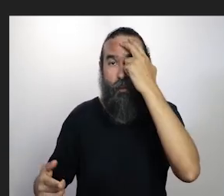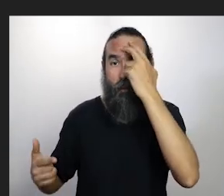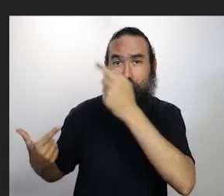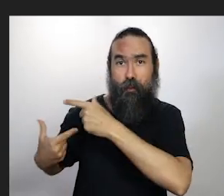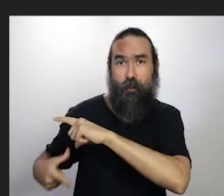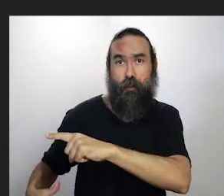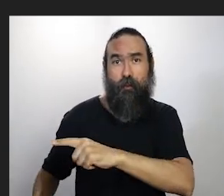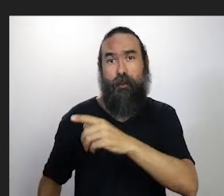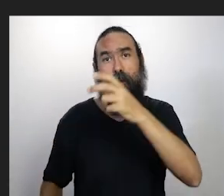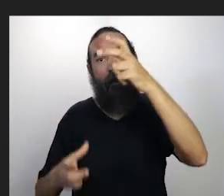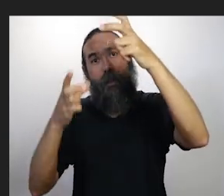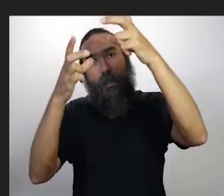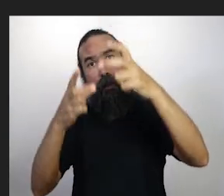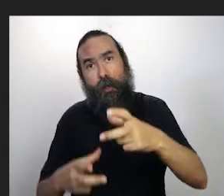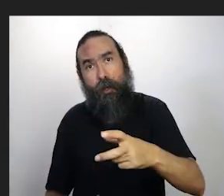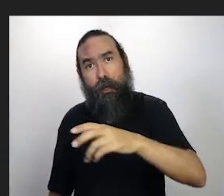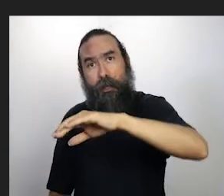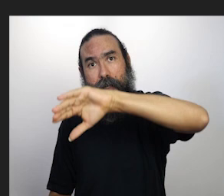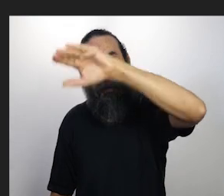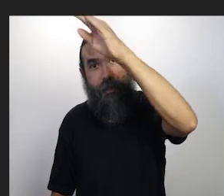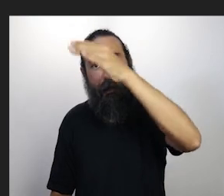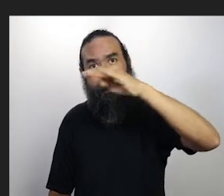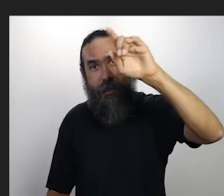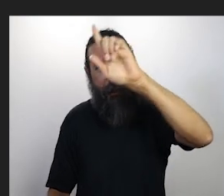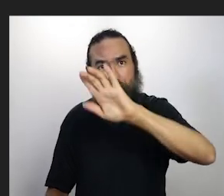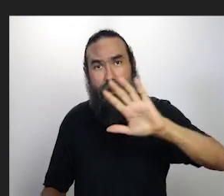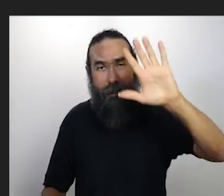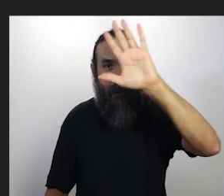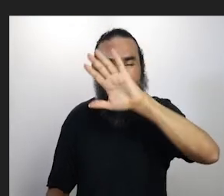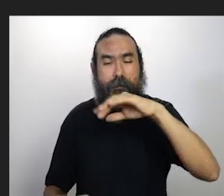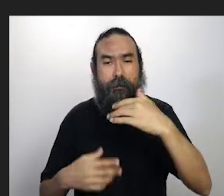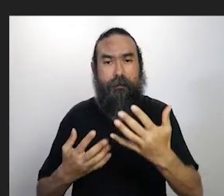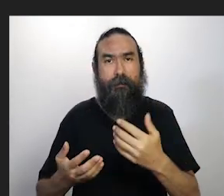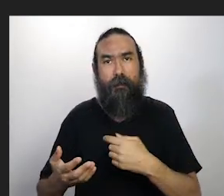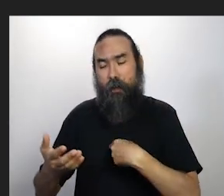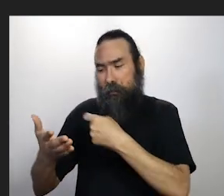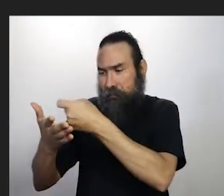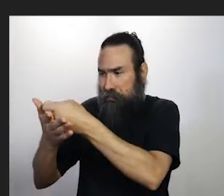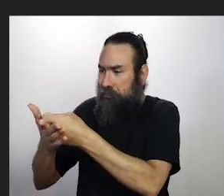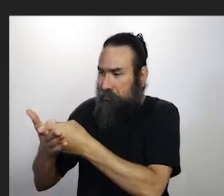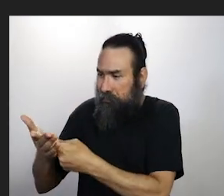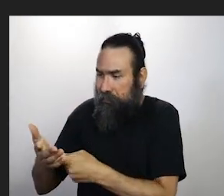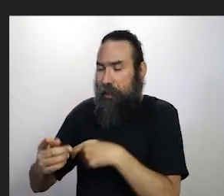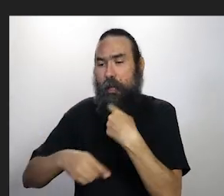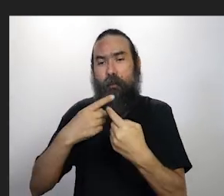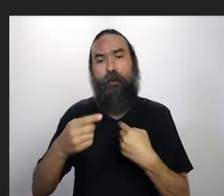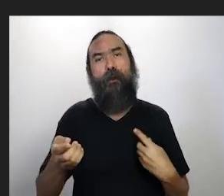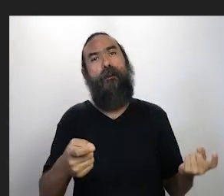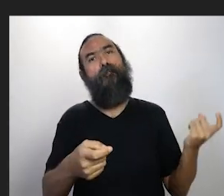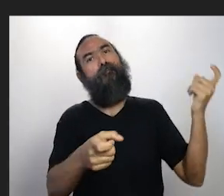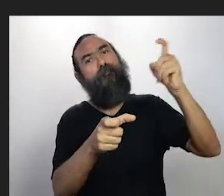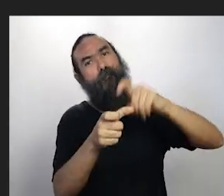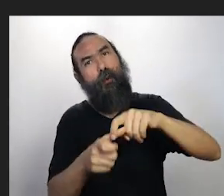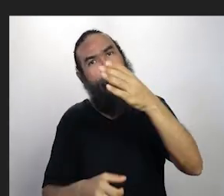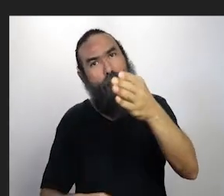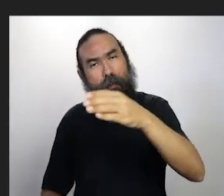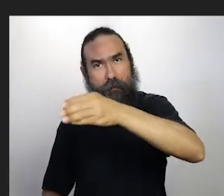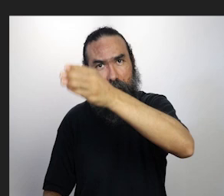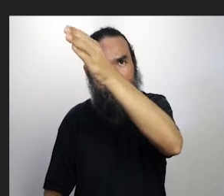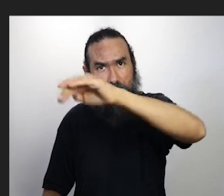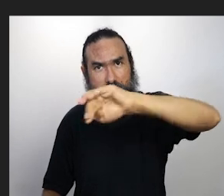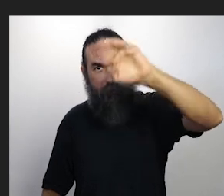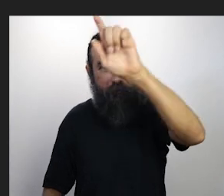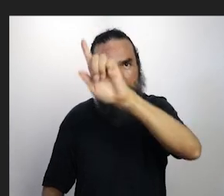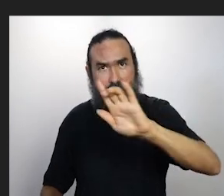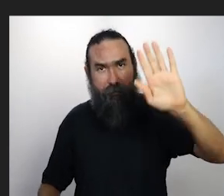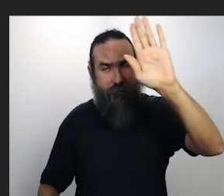fim, entreguei o artigo e um ano depois eu voltei para a Chapada e aí o Juliano, né, me falou: Patrícia, eu gostei